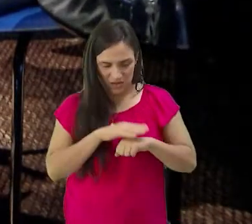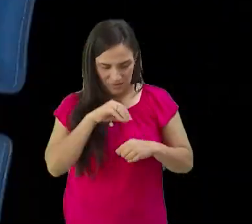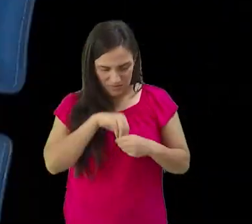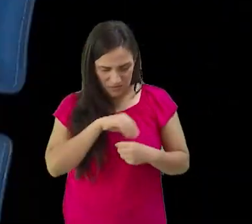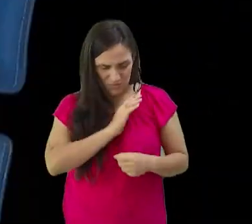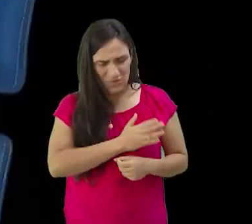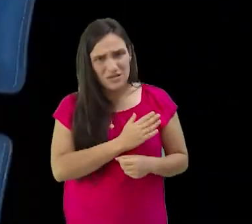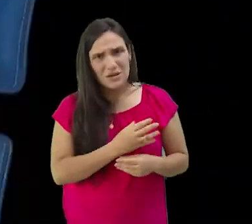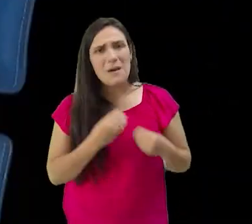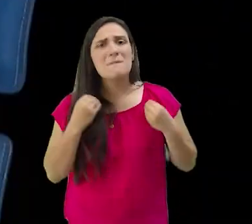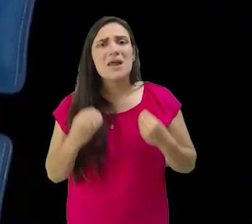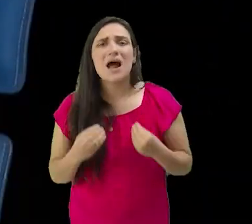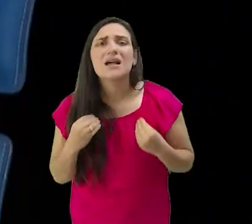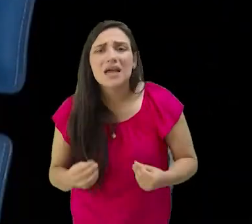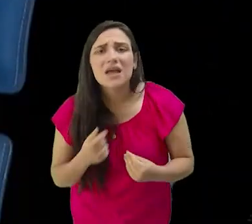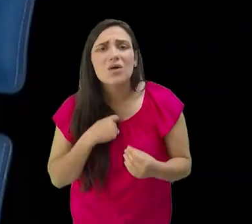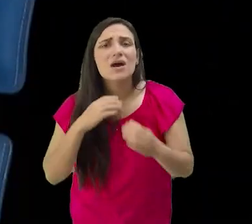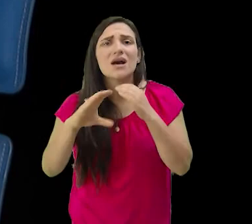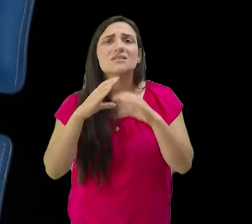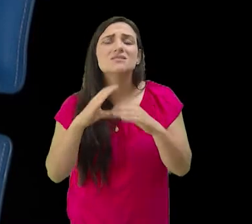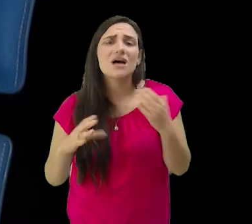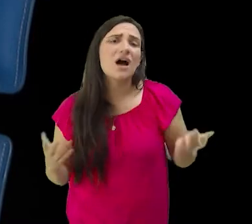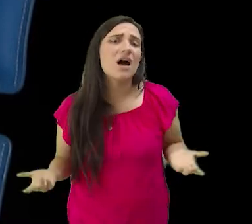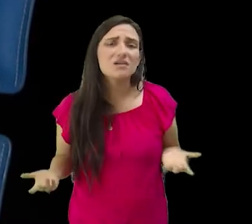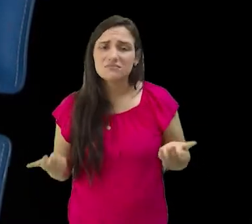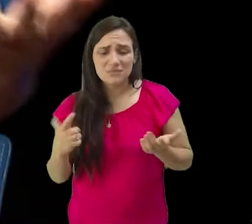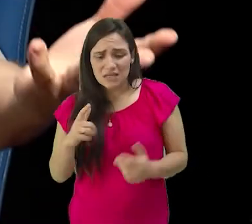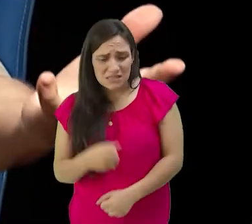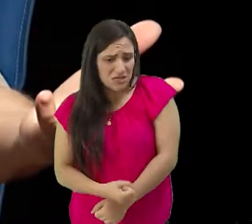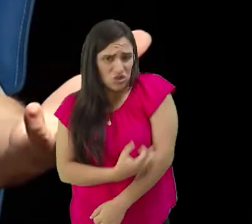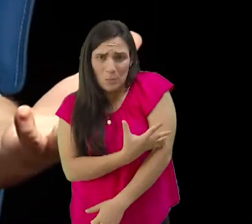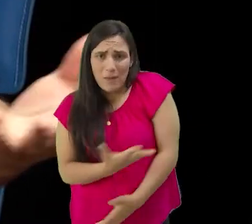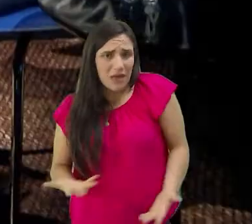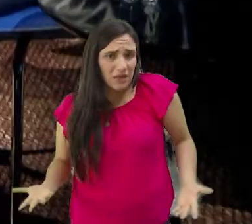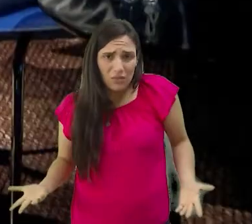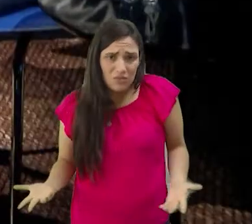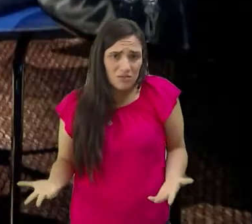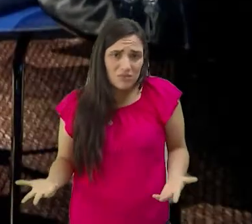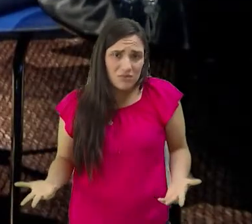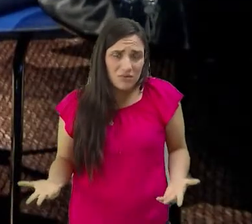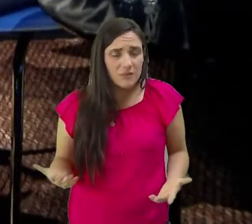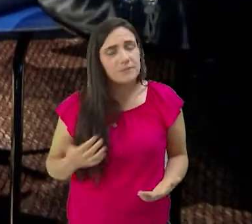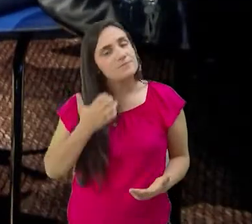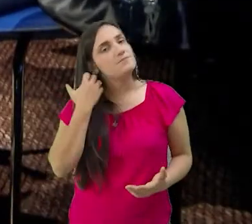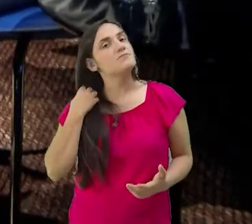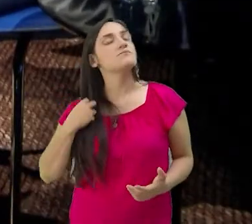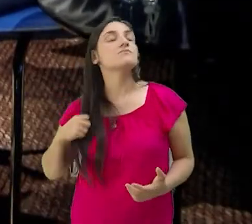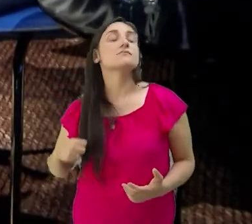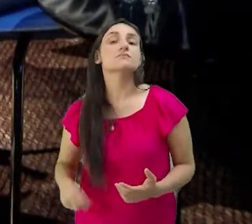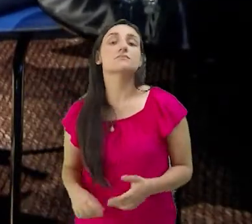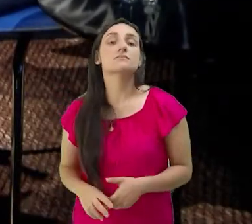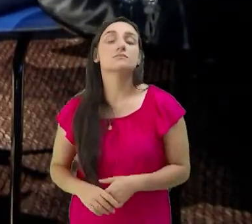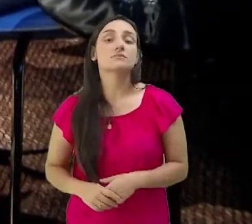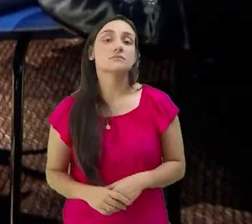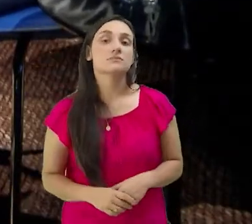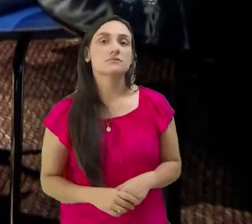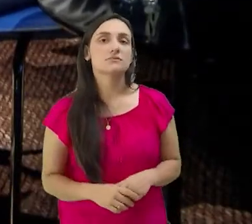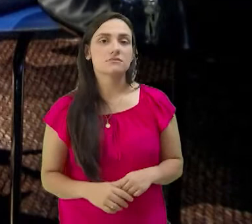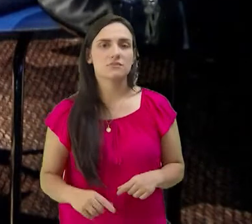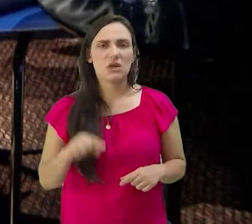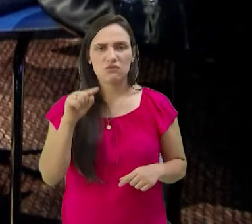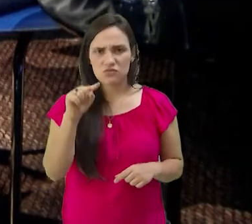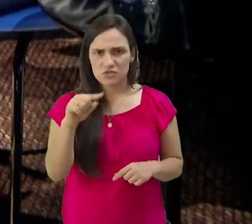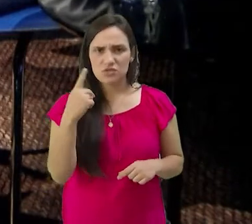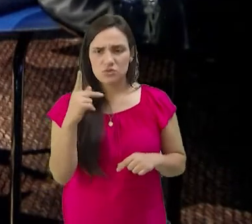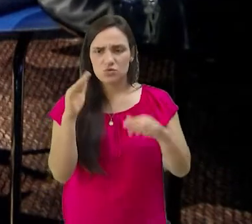Porque, cara, se não me toca, Benhur, o que eu vou passar para as pessoas? Mas deixa eu pegar um pouco esse gancho que você está dizendo. Você e